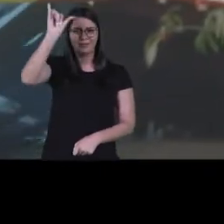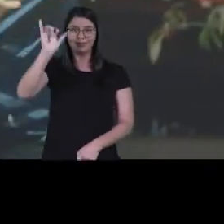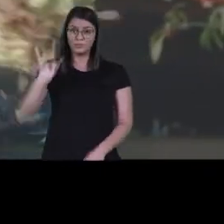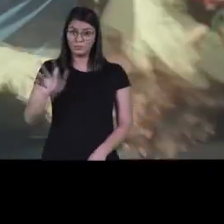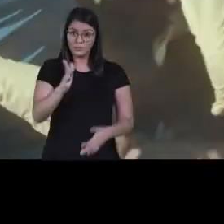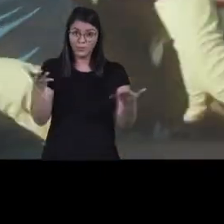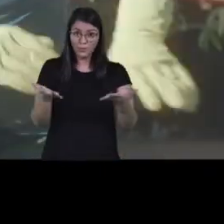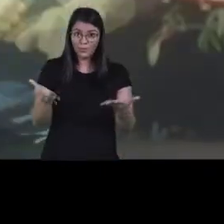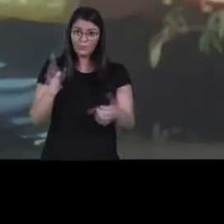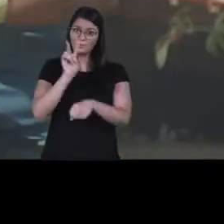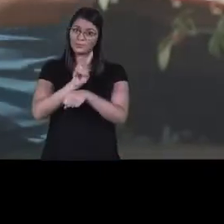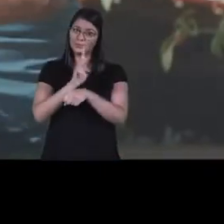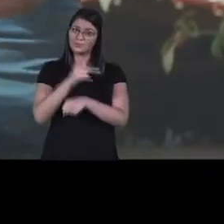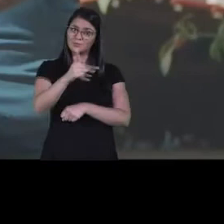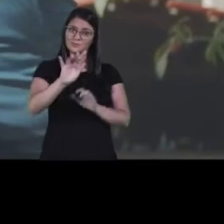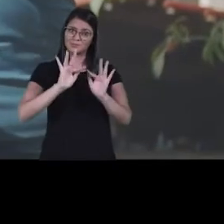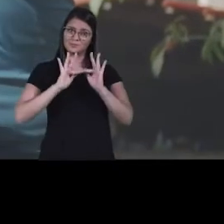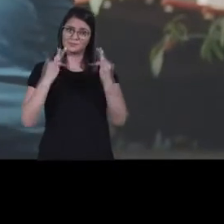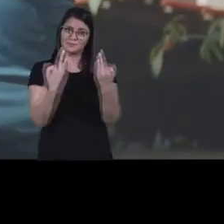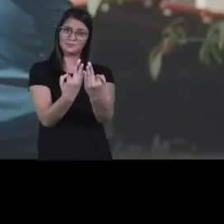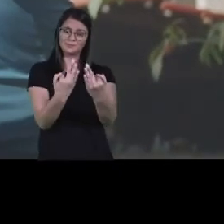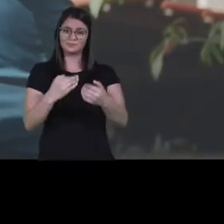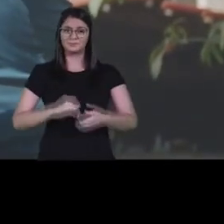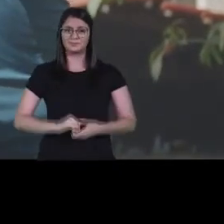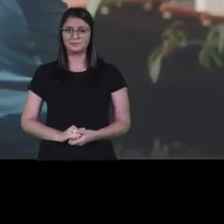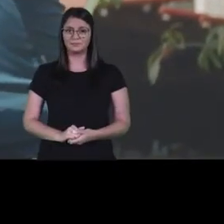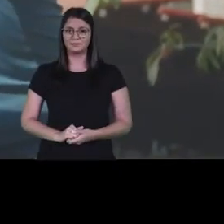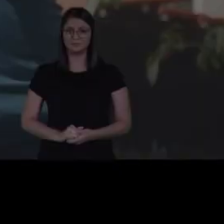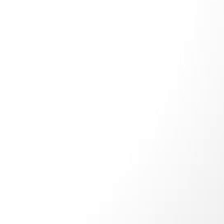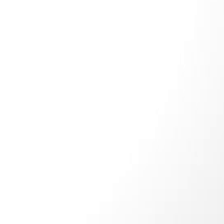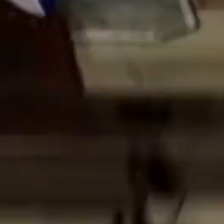combateu o mosquito hoje? Proteja a sua família.